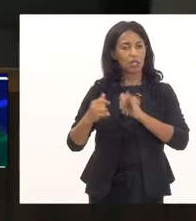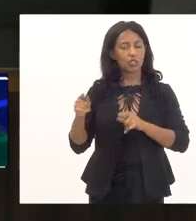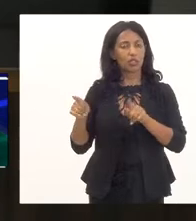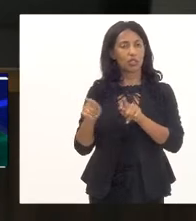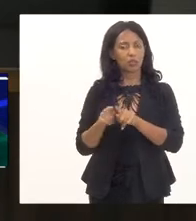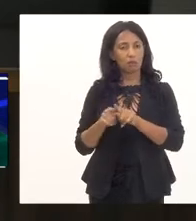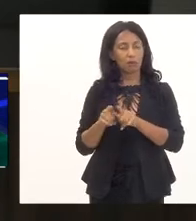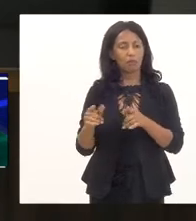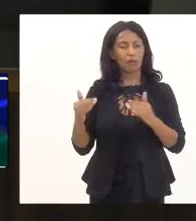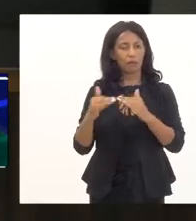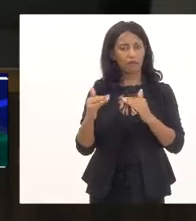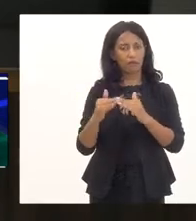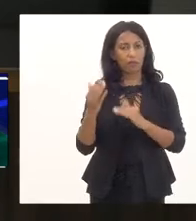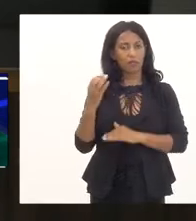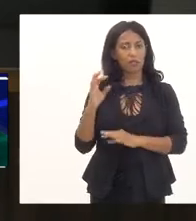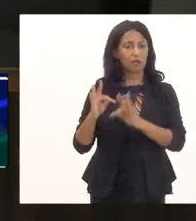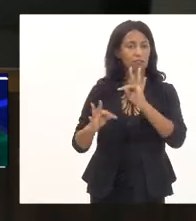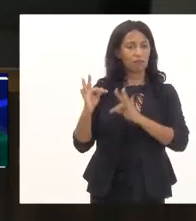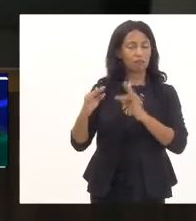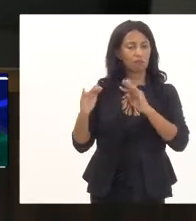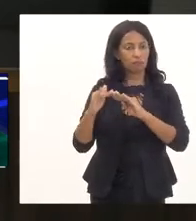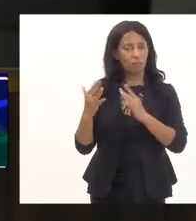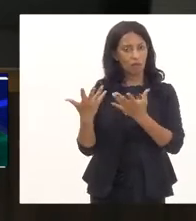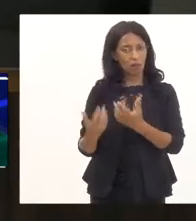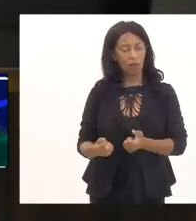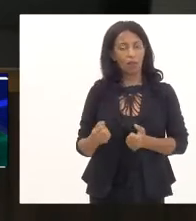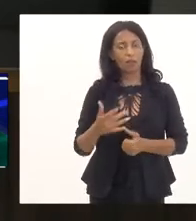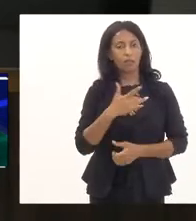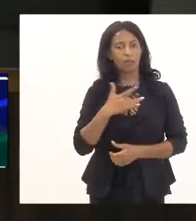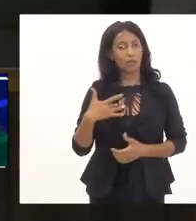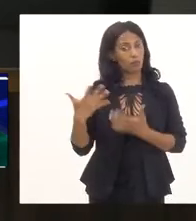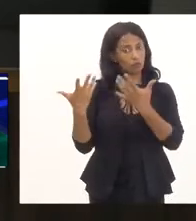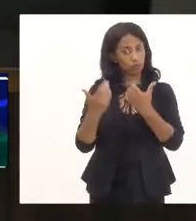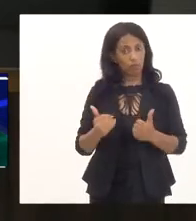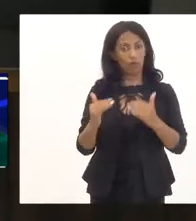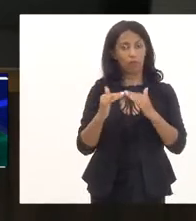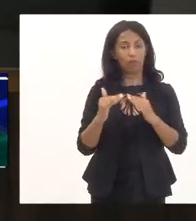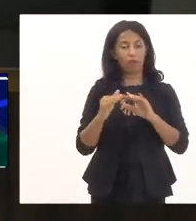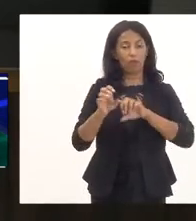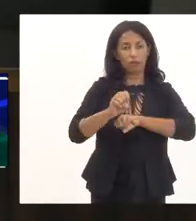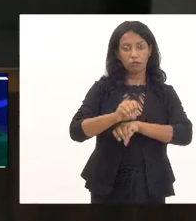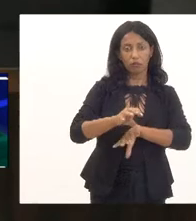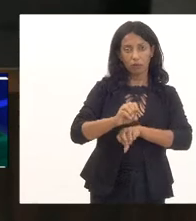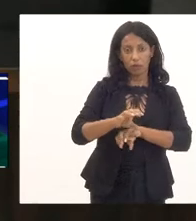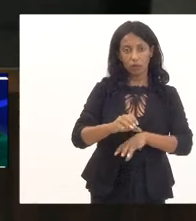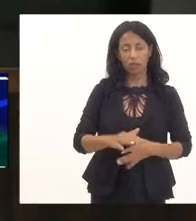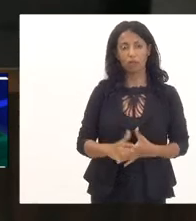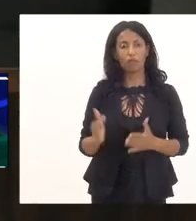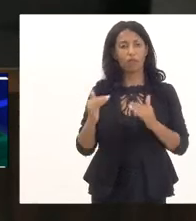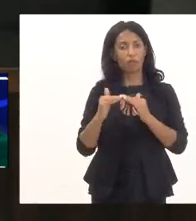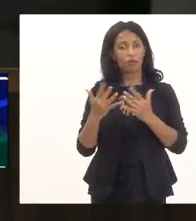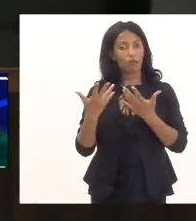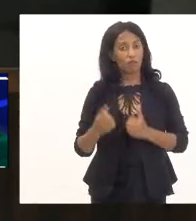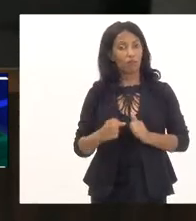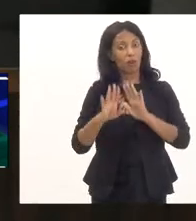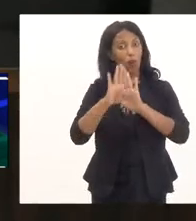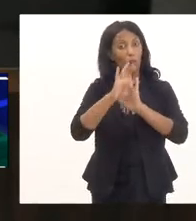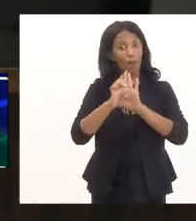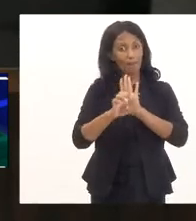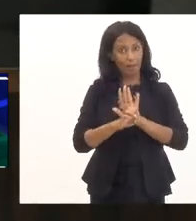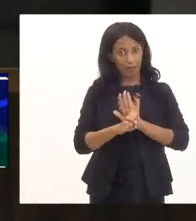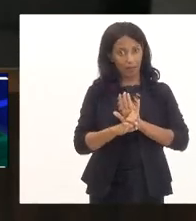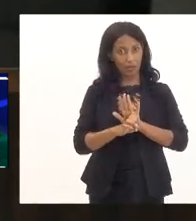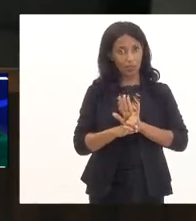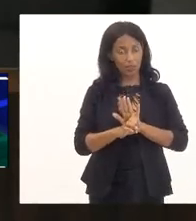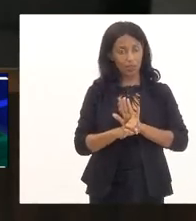Comércio, favorável. De Ciência e Tecnologia, favorável. De Saúde, favorável. De Educação, favorável com emendas.